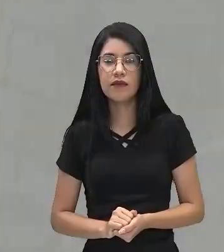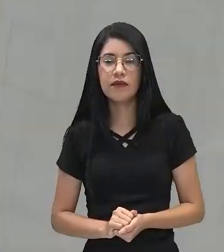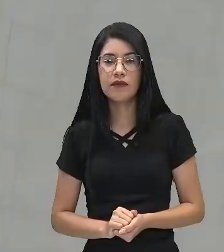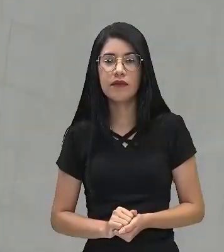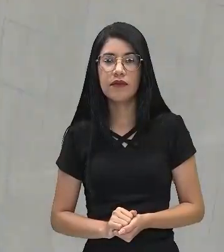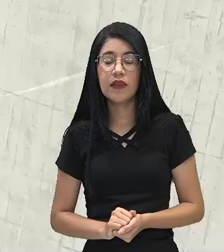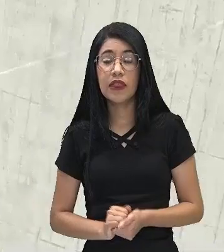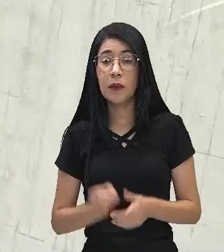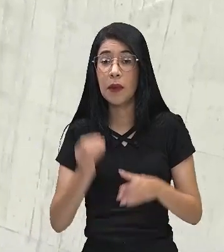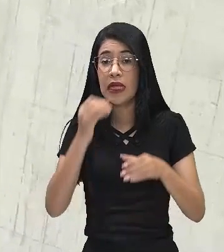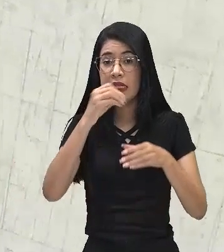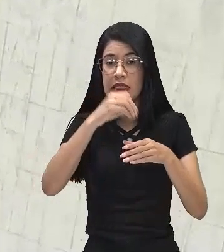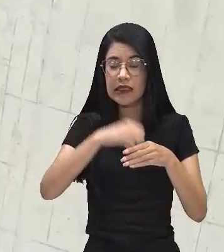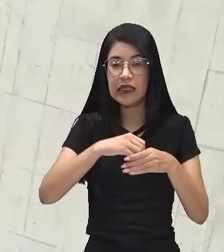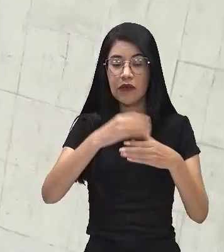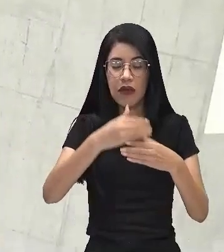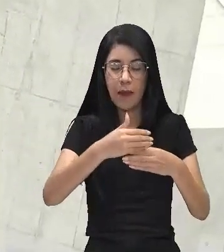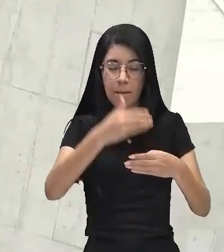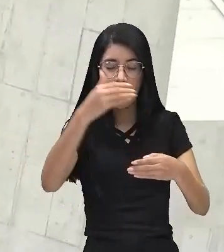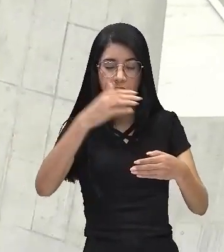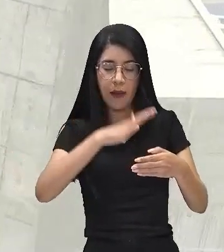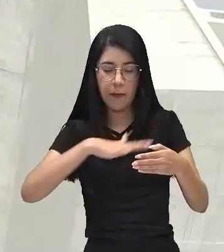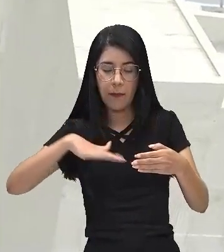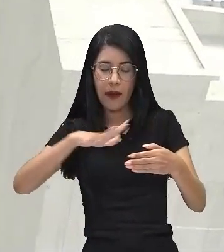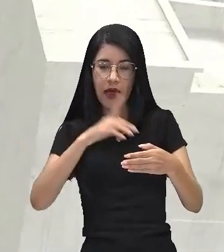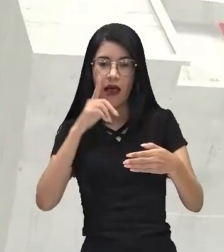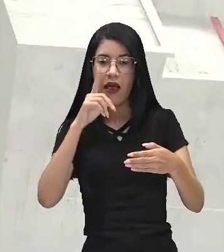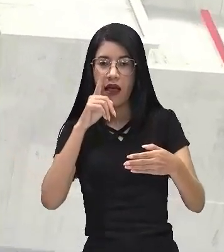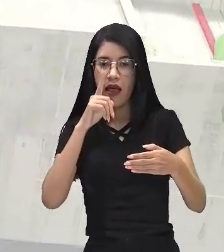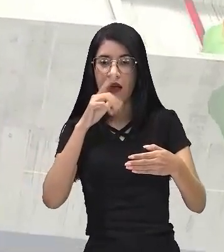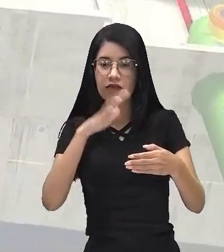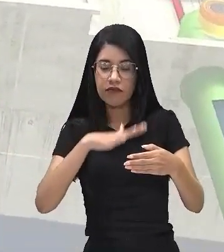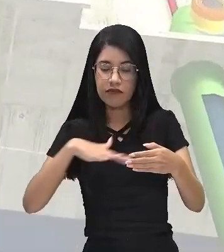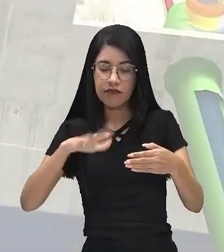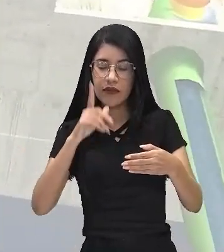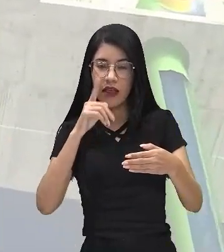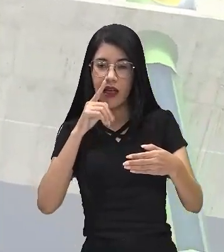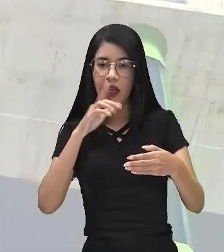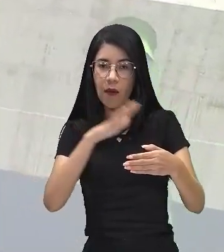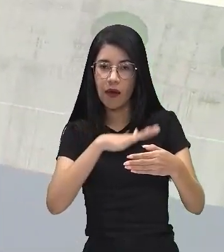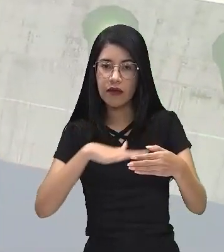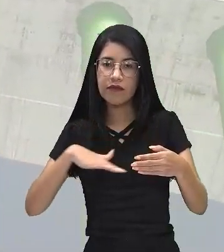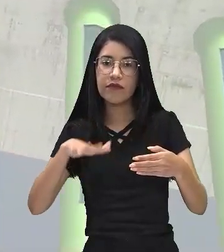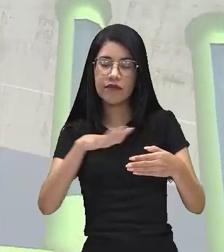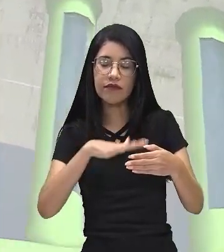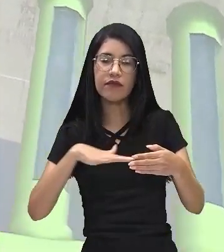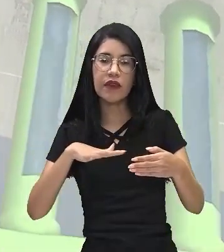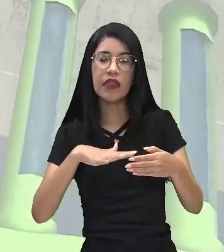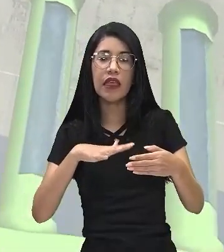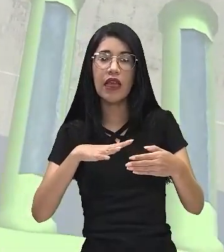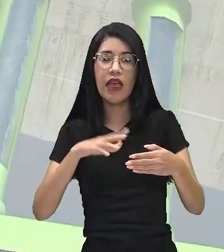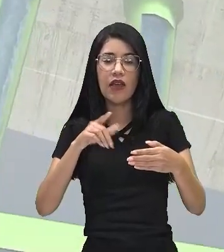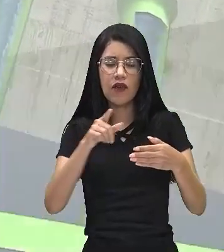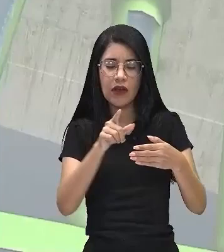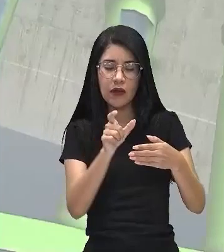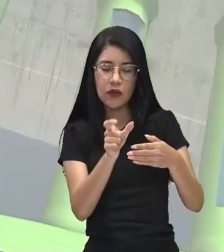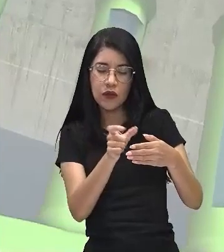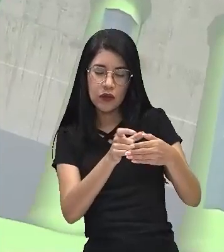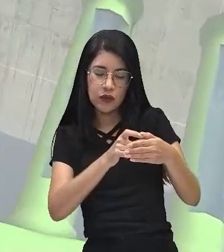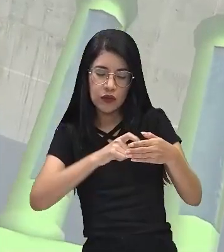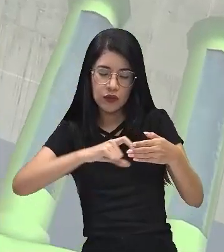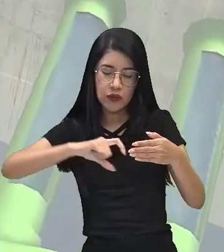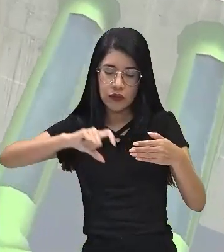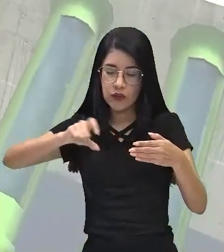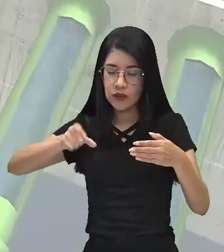Lá dentro da barragem, então, nós temos aí a água acumulada lá em cima, que vão passar por esses tubos